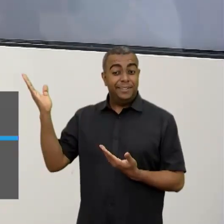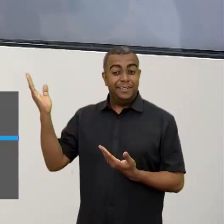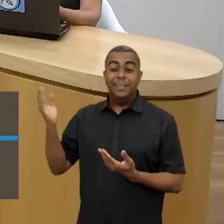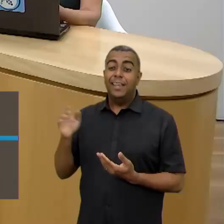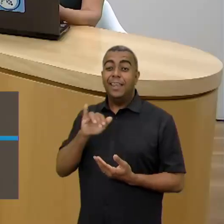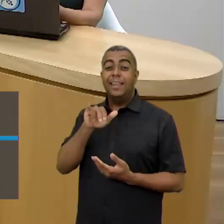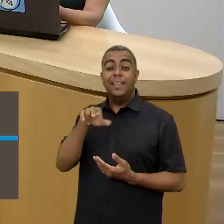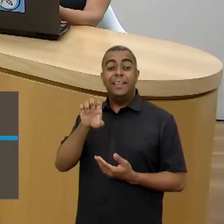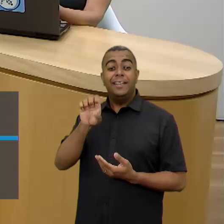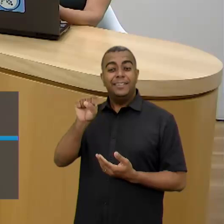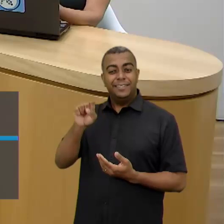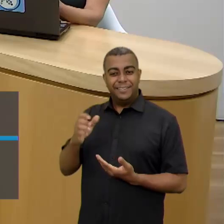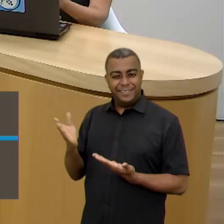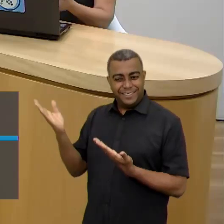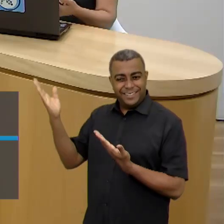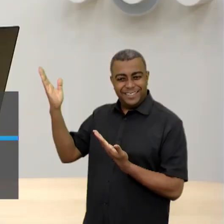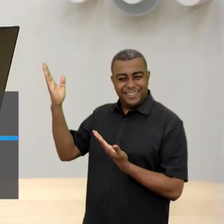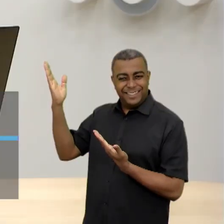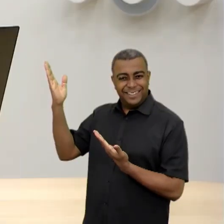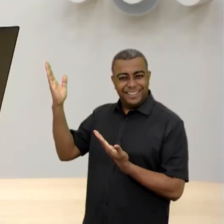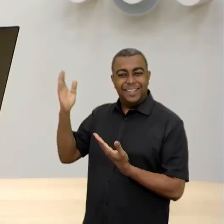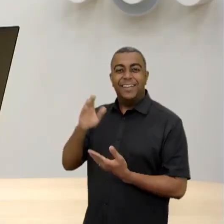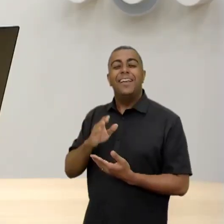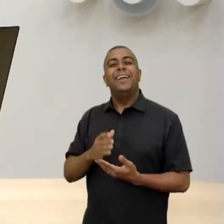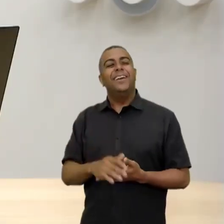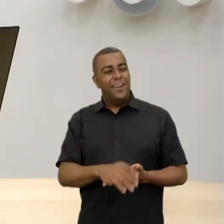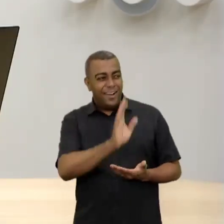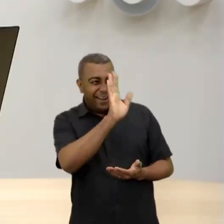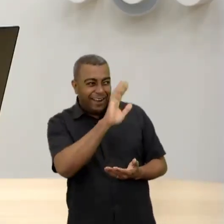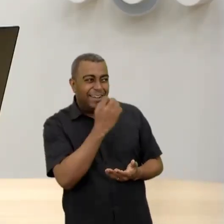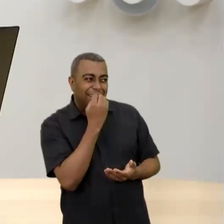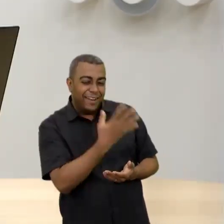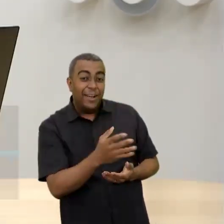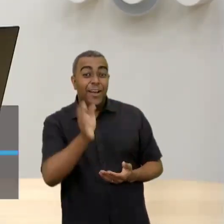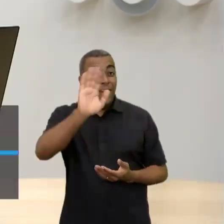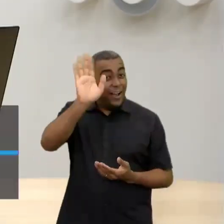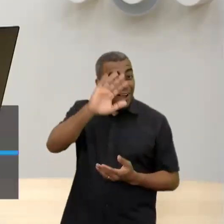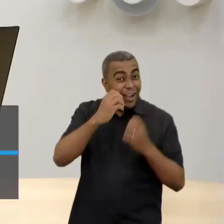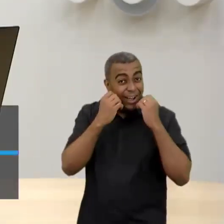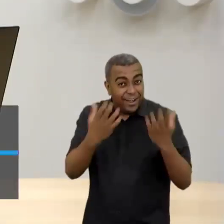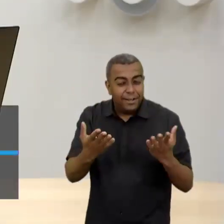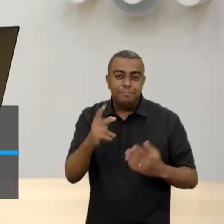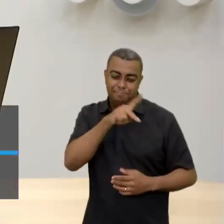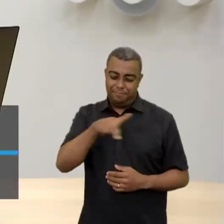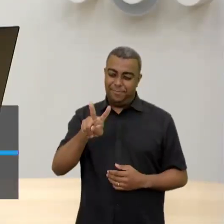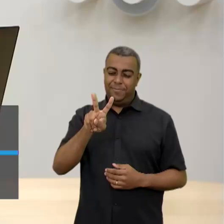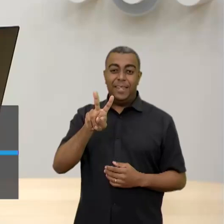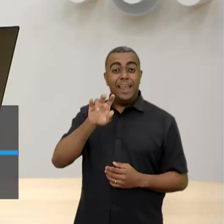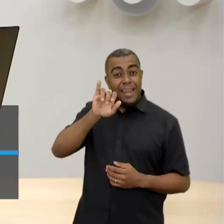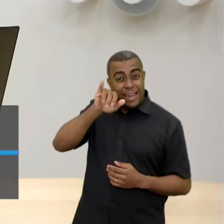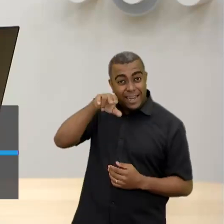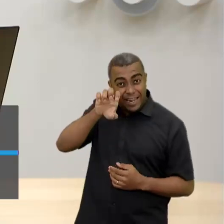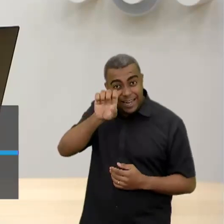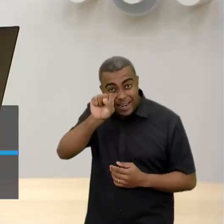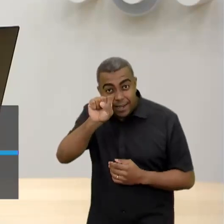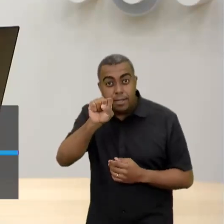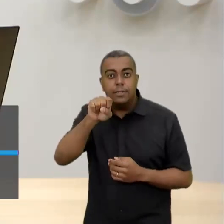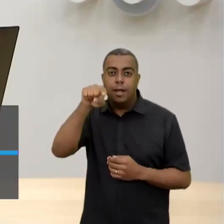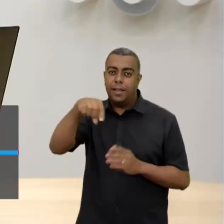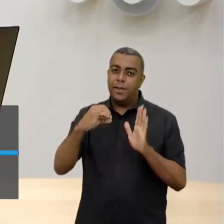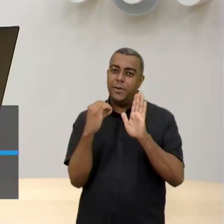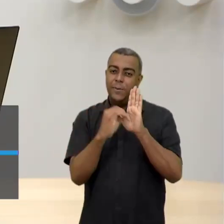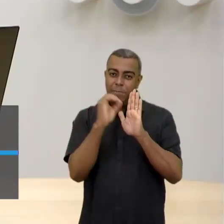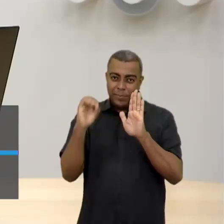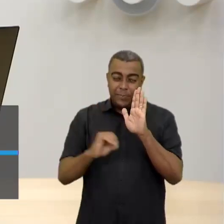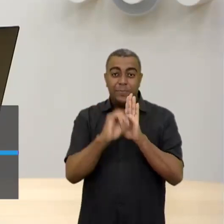Oi, Inês. Oi, professora Viviane, tudo bem? Oi, pessoal, tudo bem? Eu sou a professora Inês. Aqui no Centro de